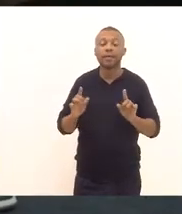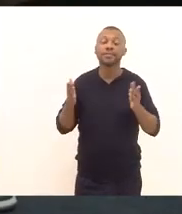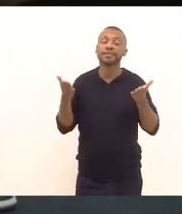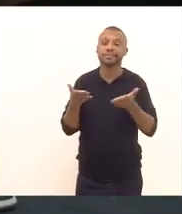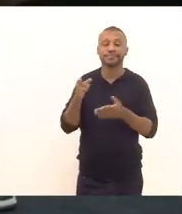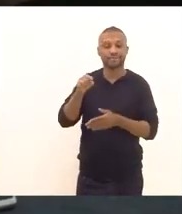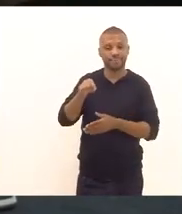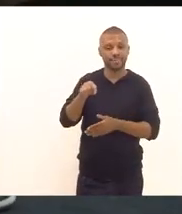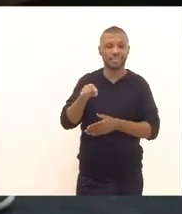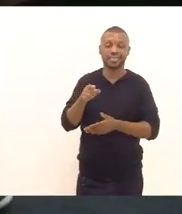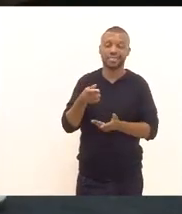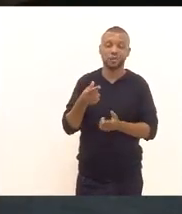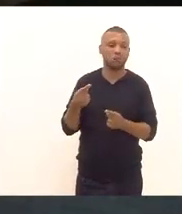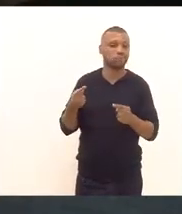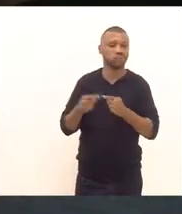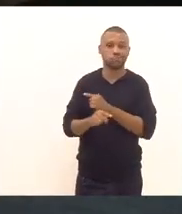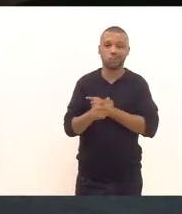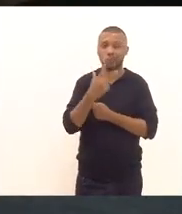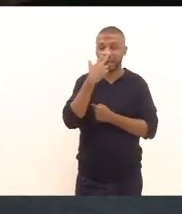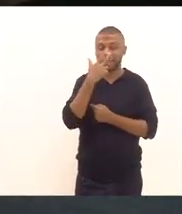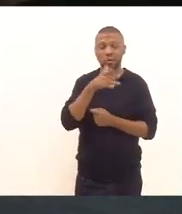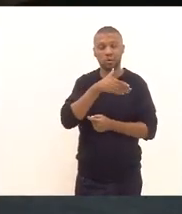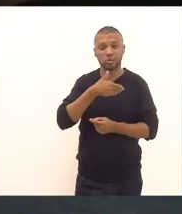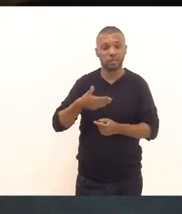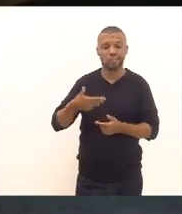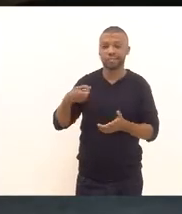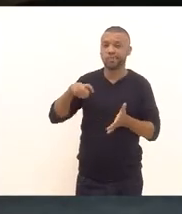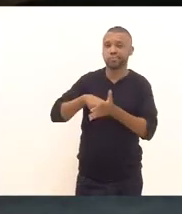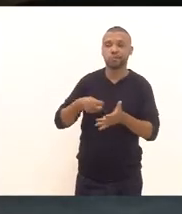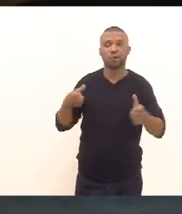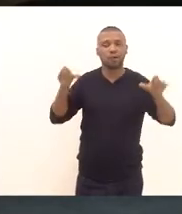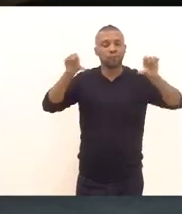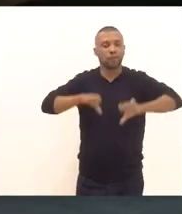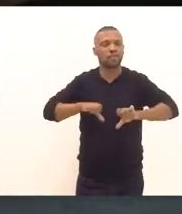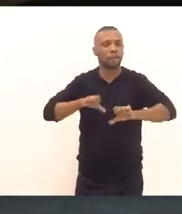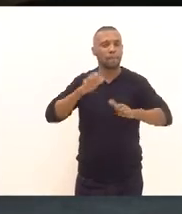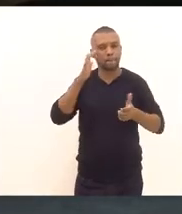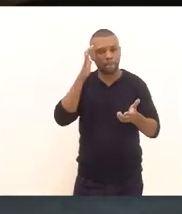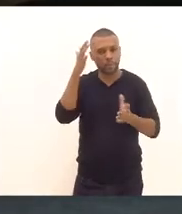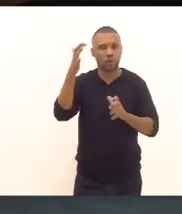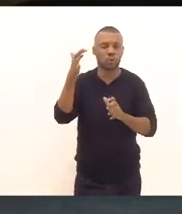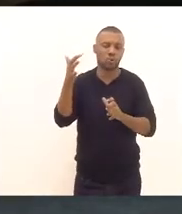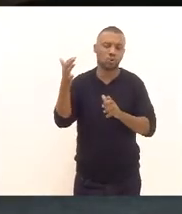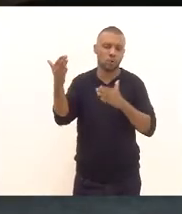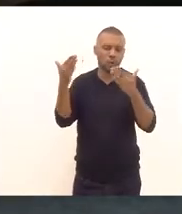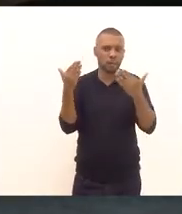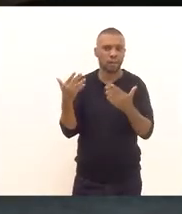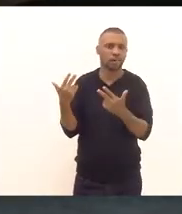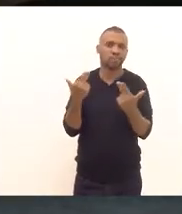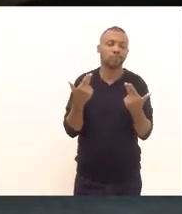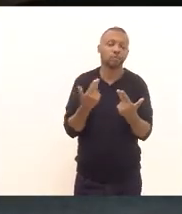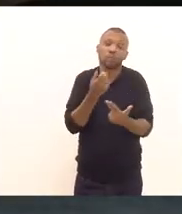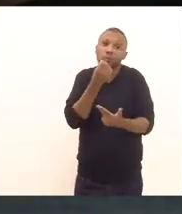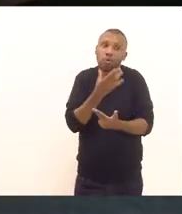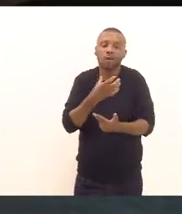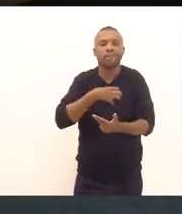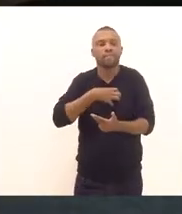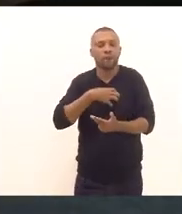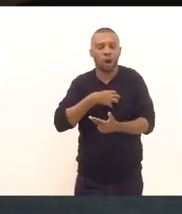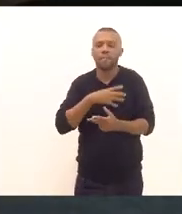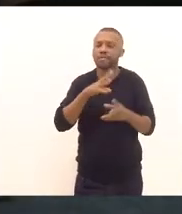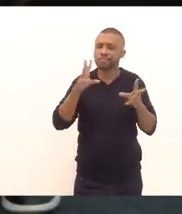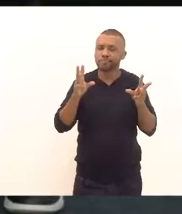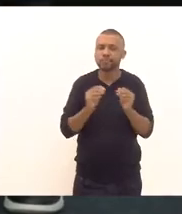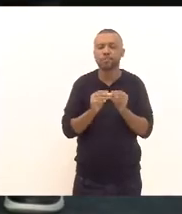desta forma isso com de nos Estados é uma situação pior do que aquelas que ele já se encontra leva uma boa forma de compensação aí com